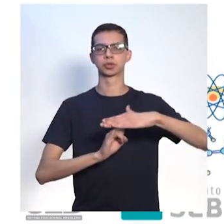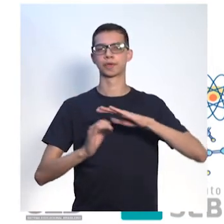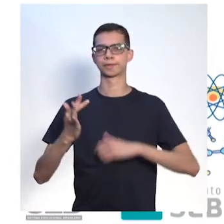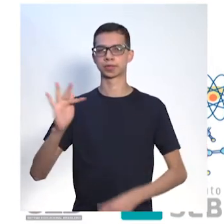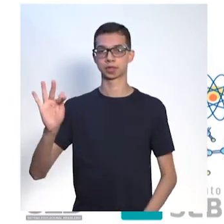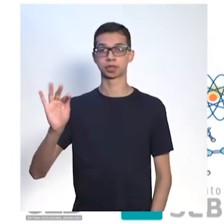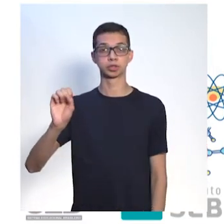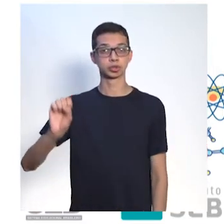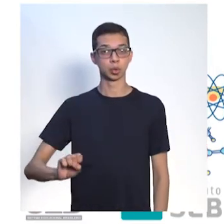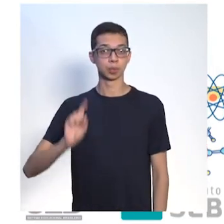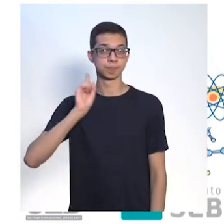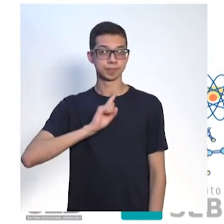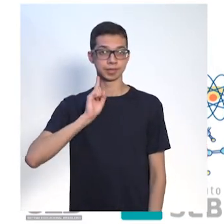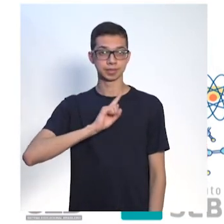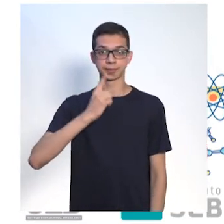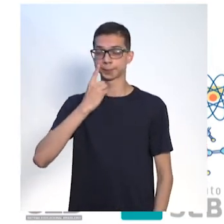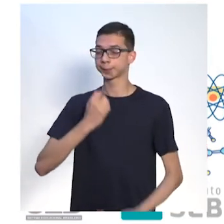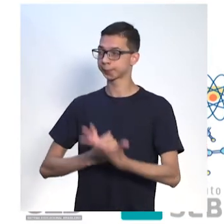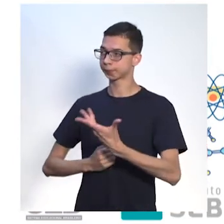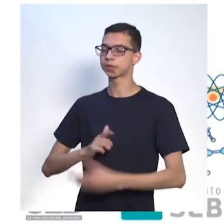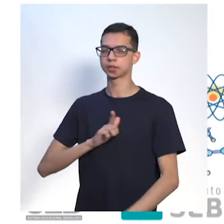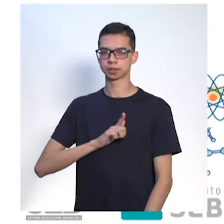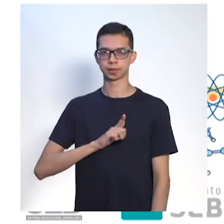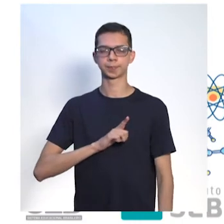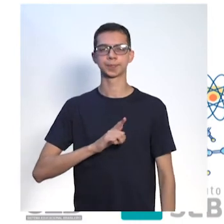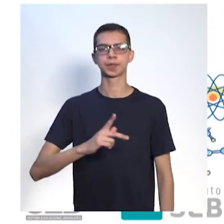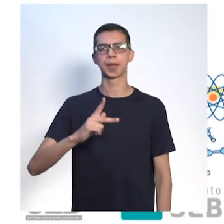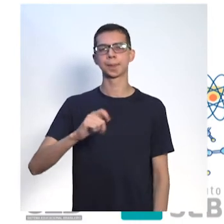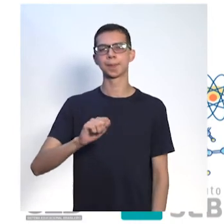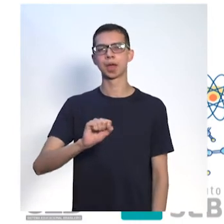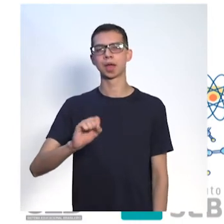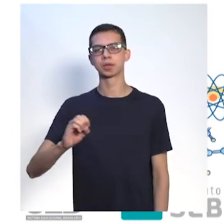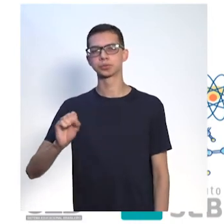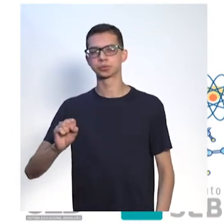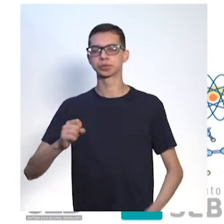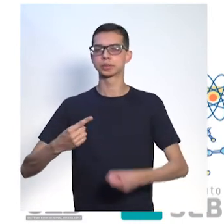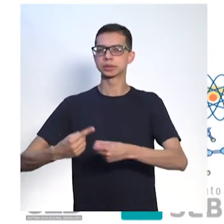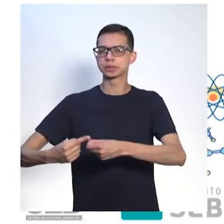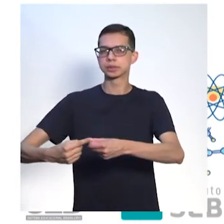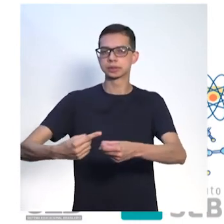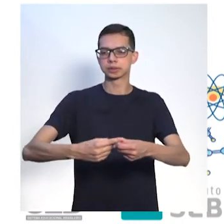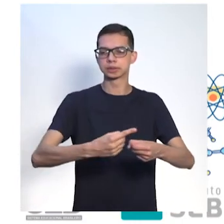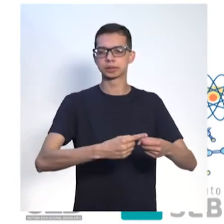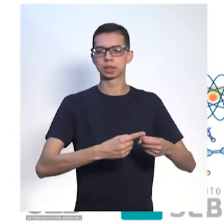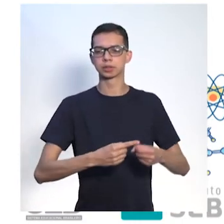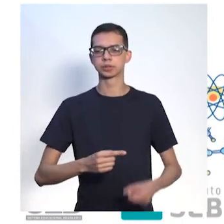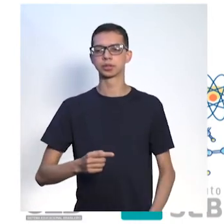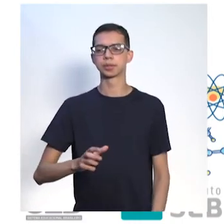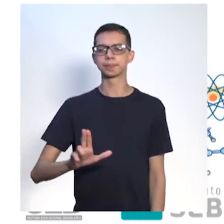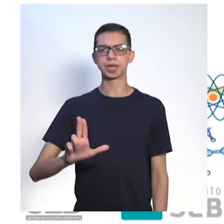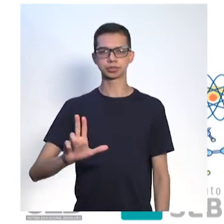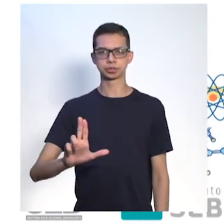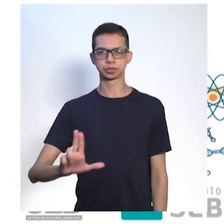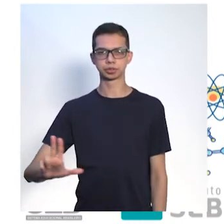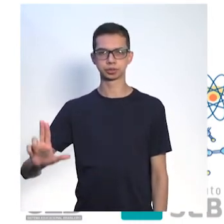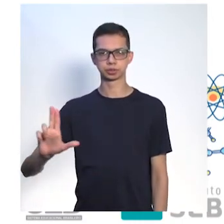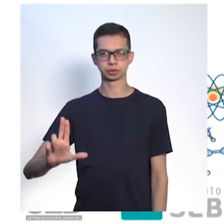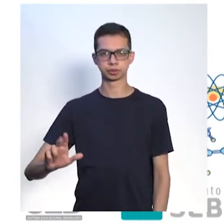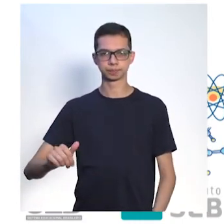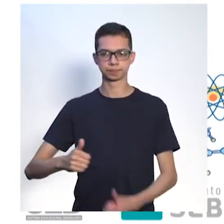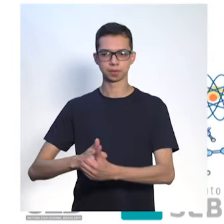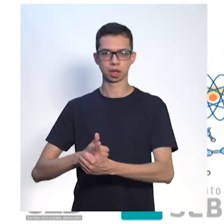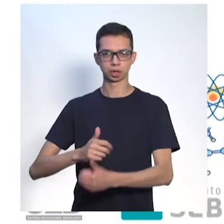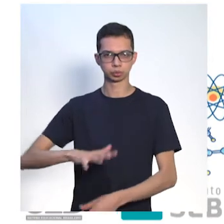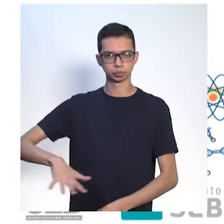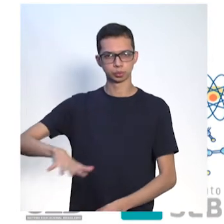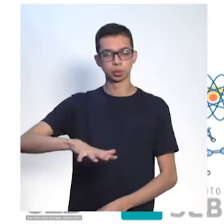Gerais, que é a região sul aí, você tem Passos e outras cidades aí em volta, tá? Você tem o Instituto Federal do Triângulo Mineiro, que é na